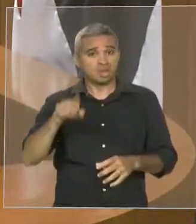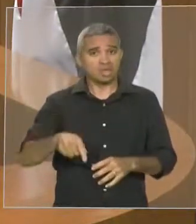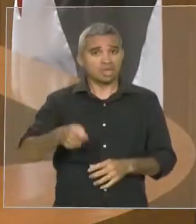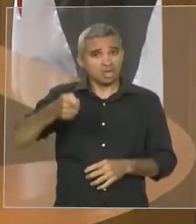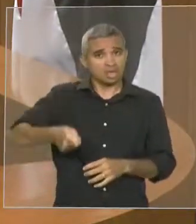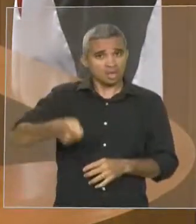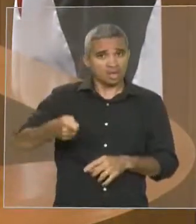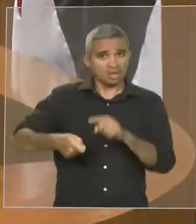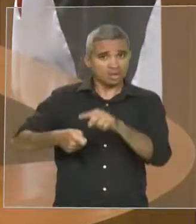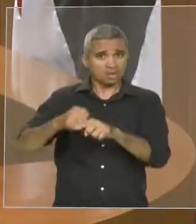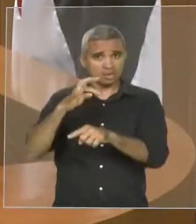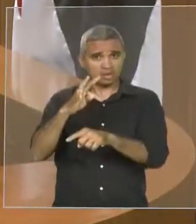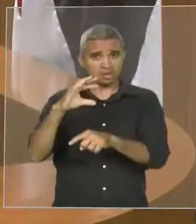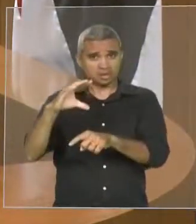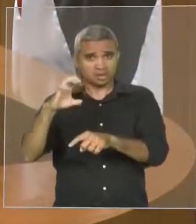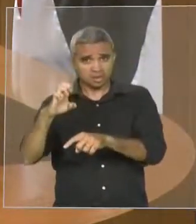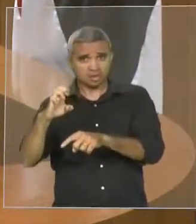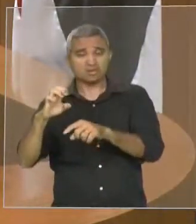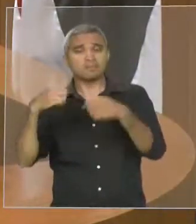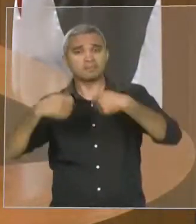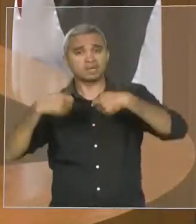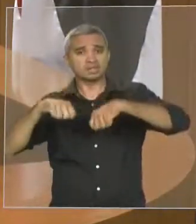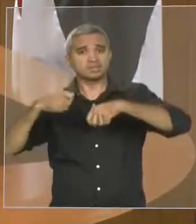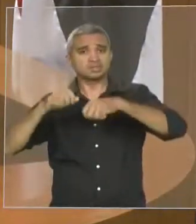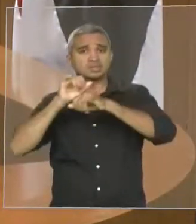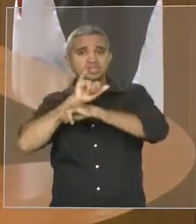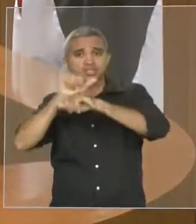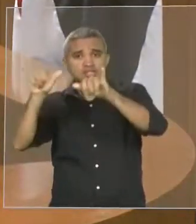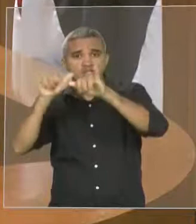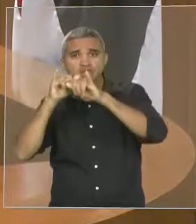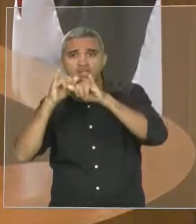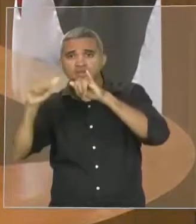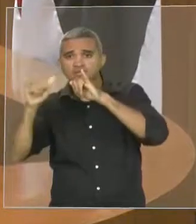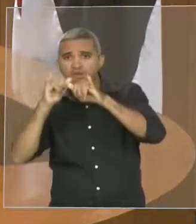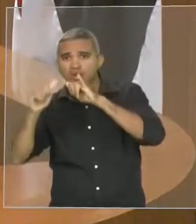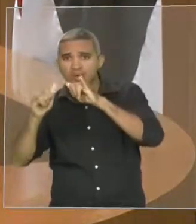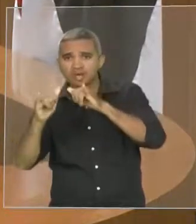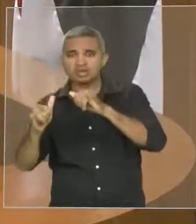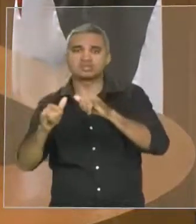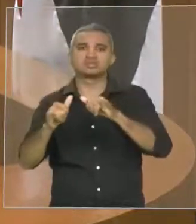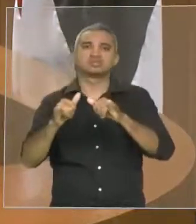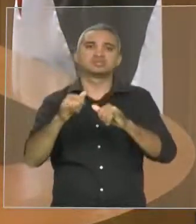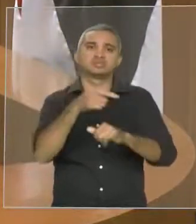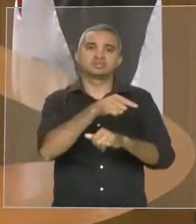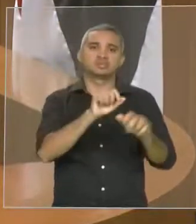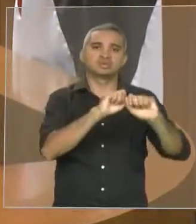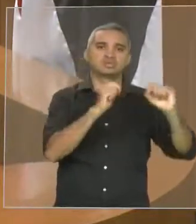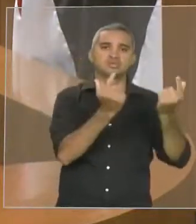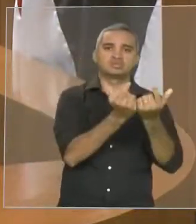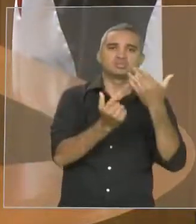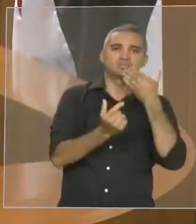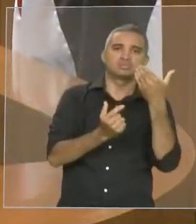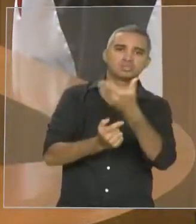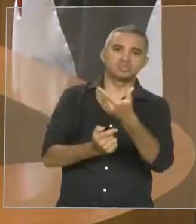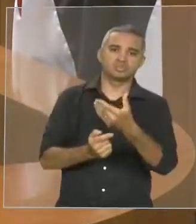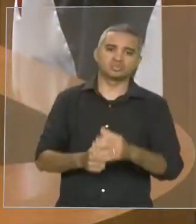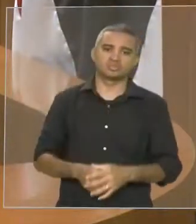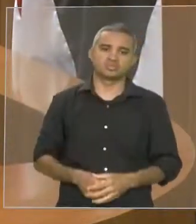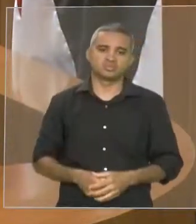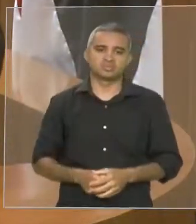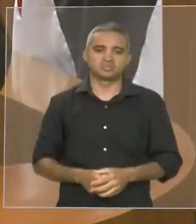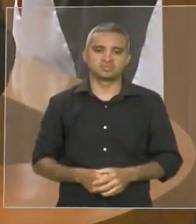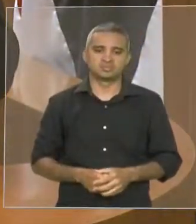Contas prestar as informações solicitadas pelo Parlamento. Por outro